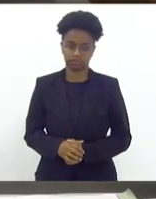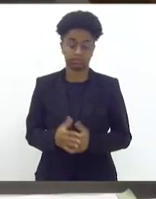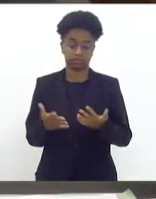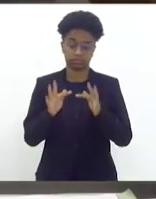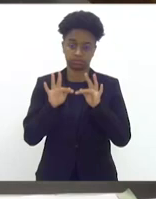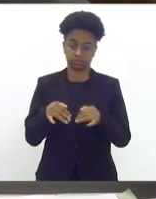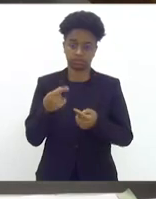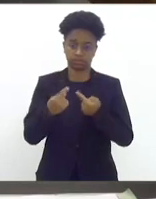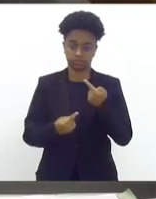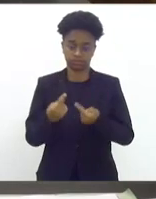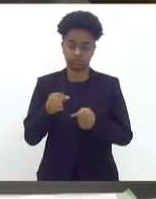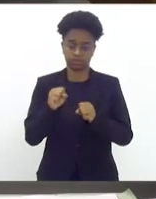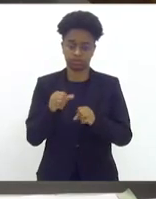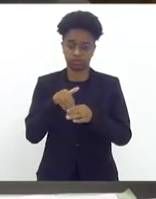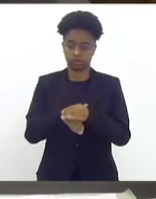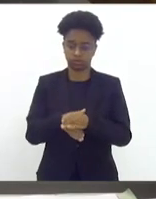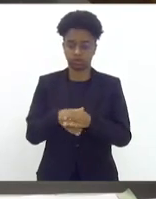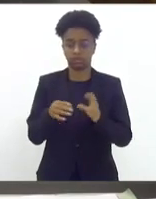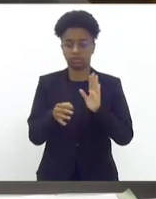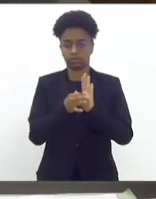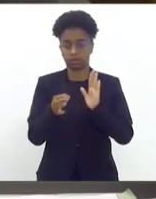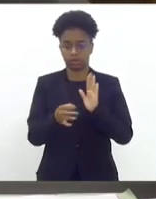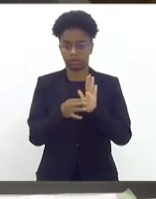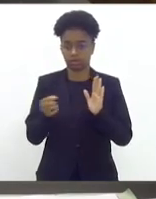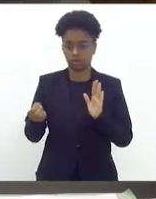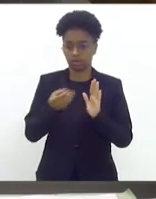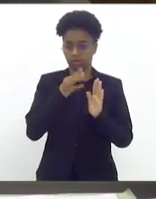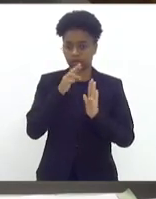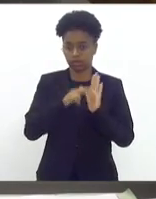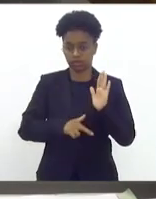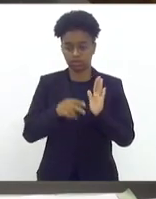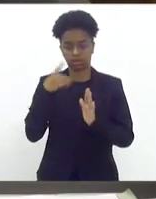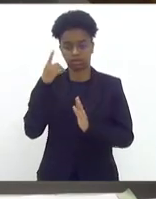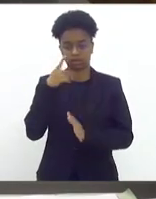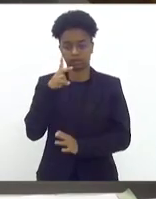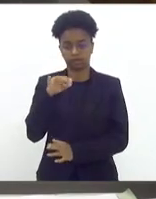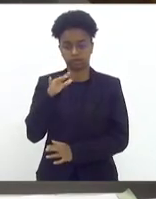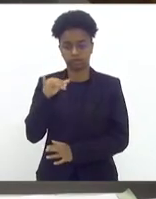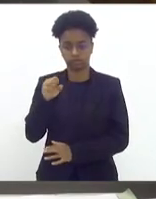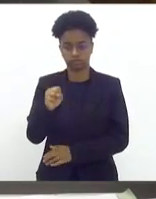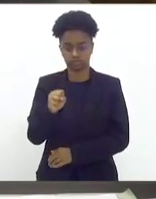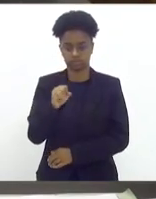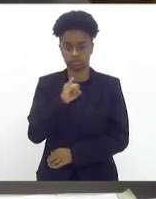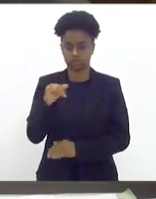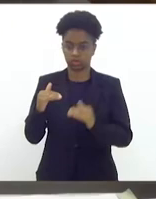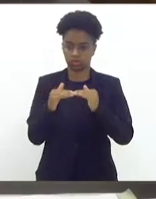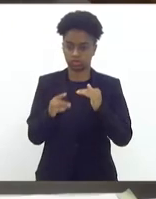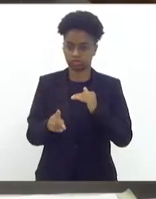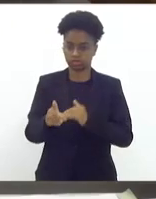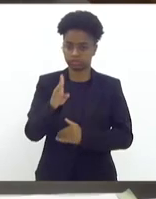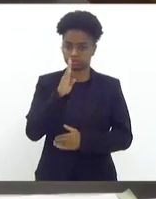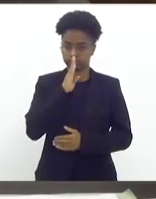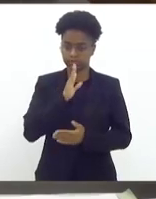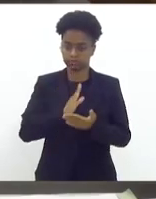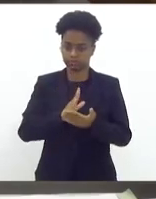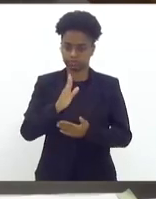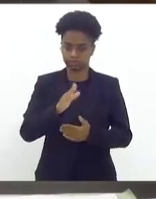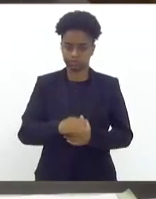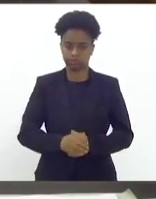encerrada a discussão, em votação, o parecer do novo relator, deputado Vinícius Cozolino. Senhores que aprovam, permaneçam como estão,